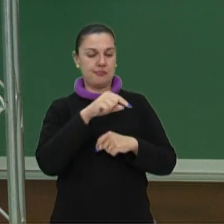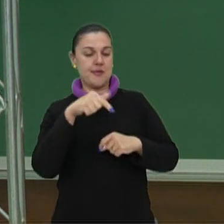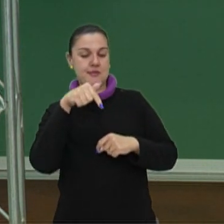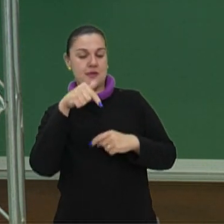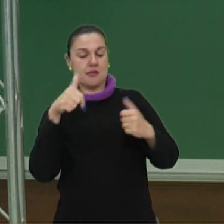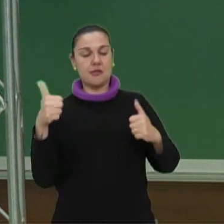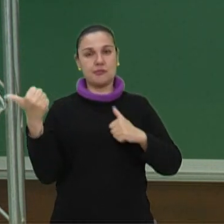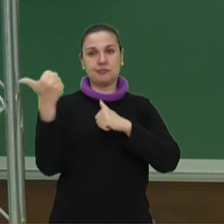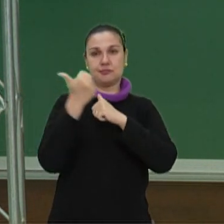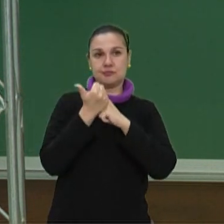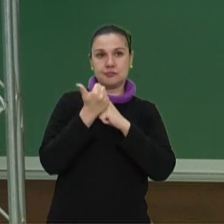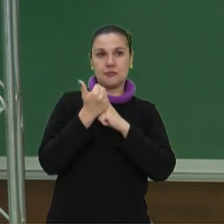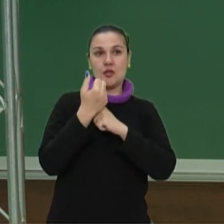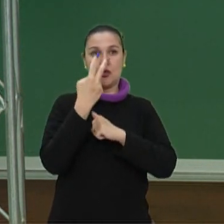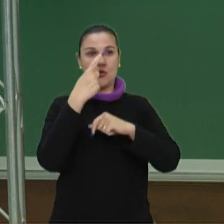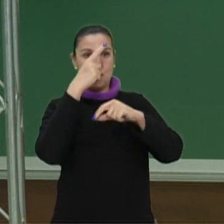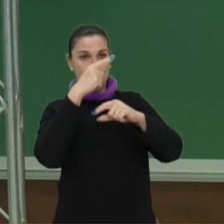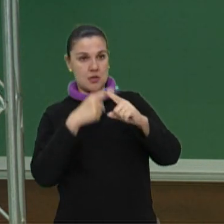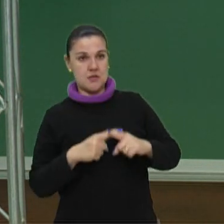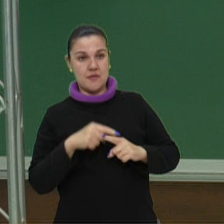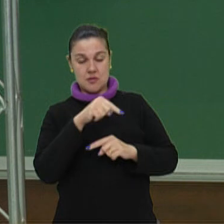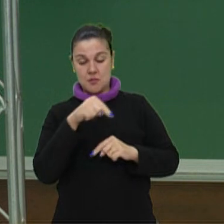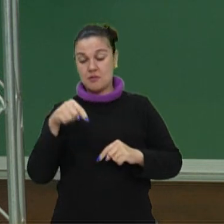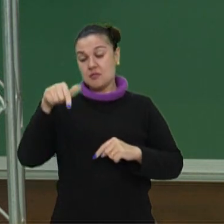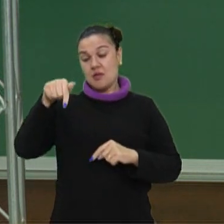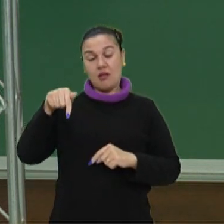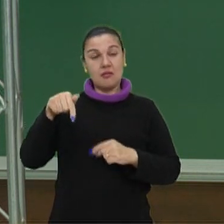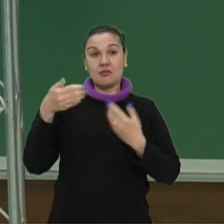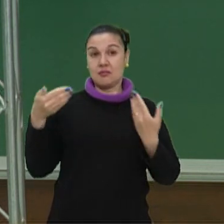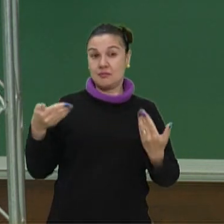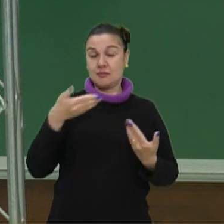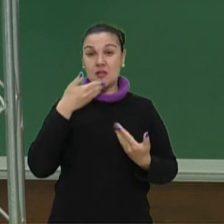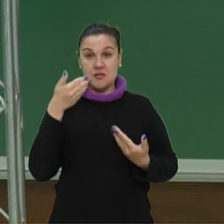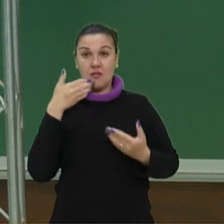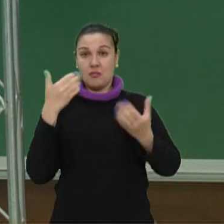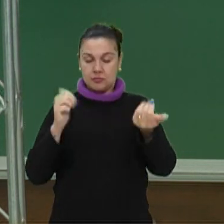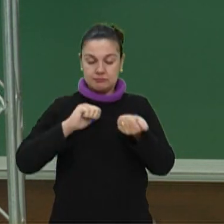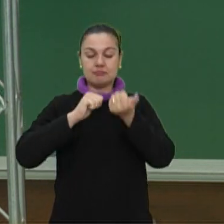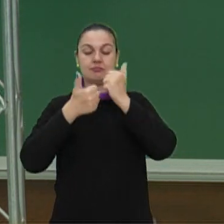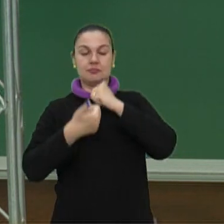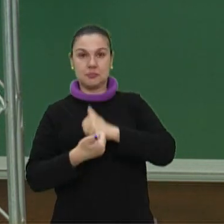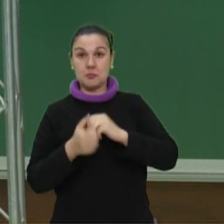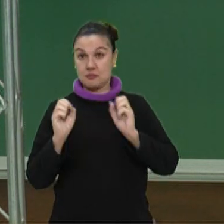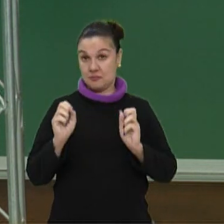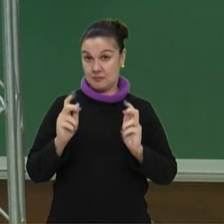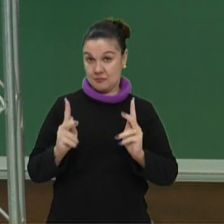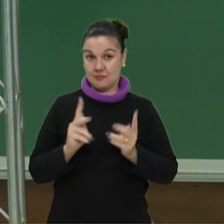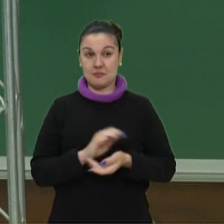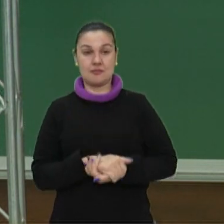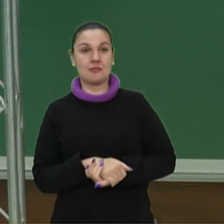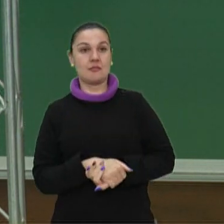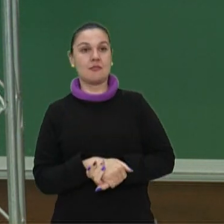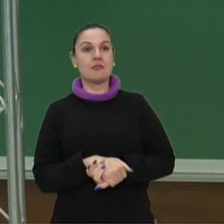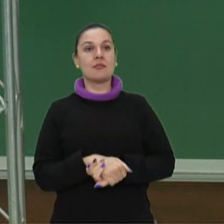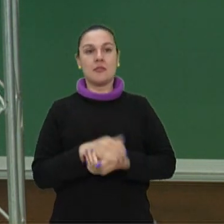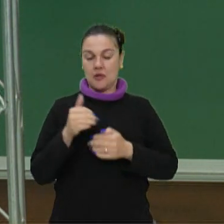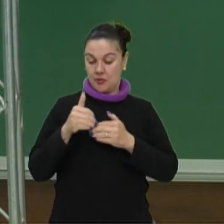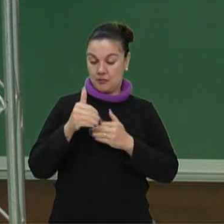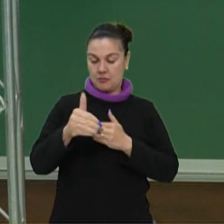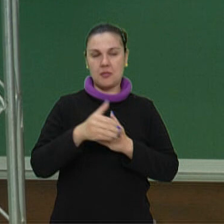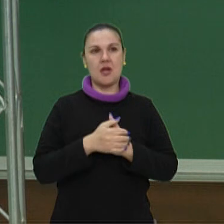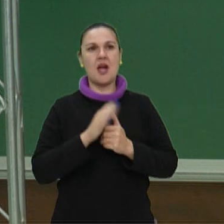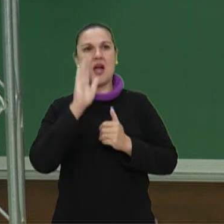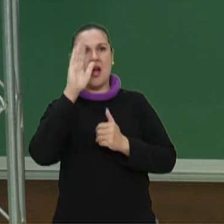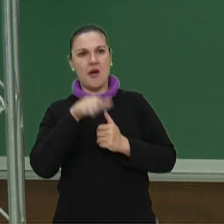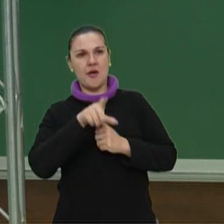7. Então, vai ficar 2 vezes menos 7, olha só, 2 vezes menos 7. Ok? Beleza? Já